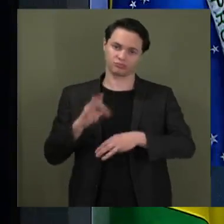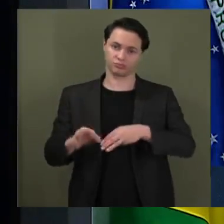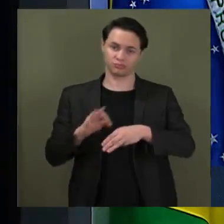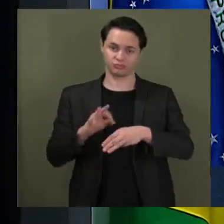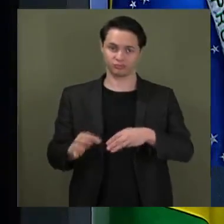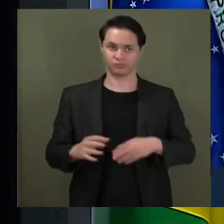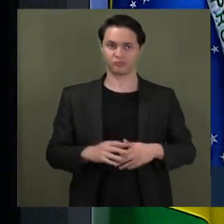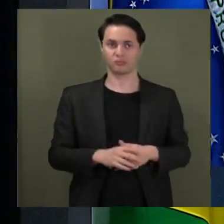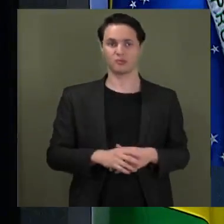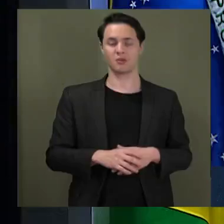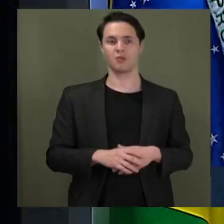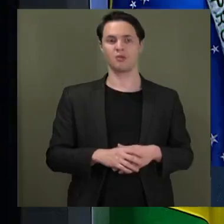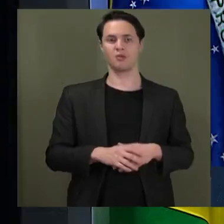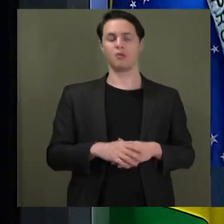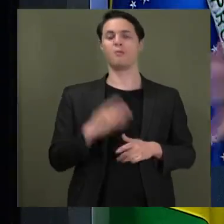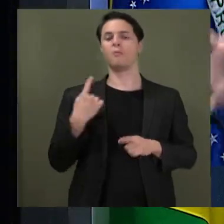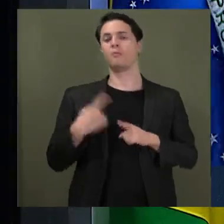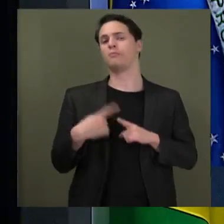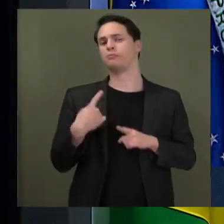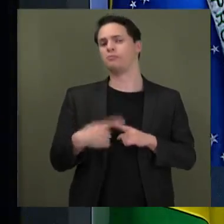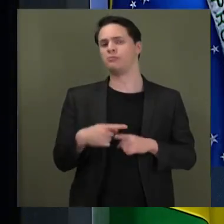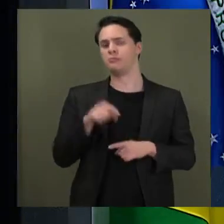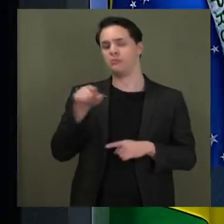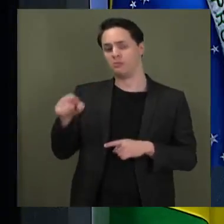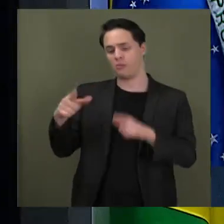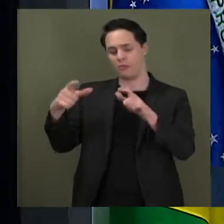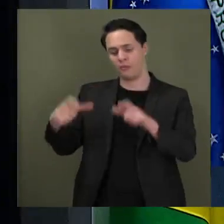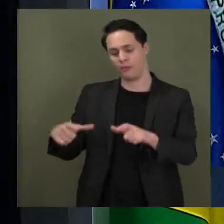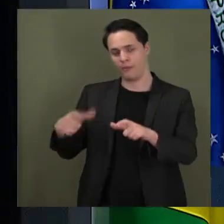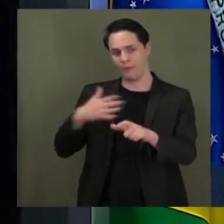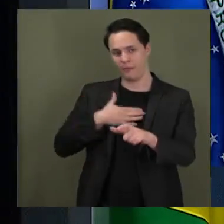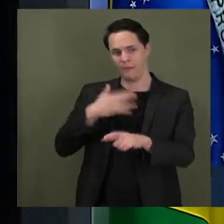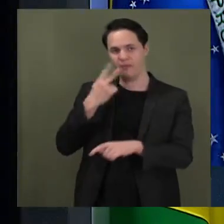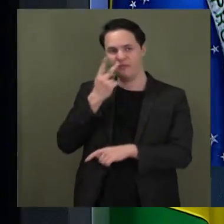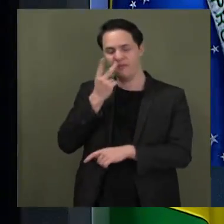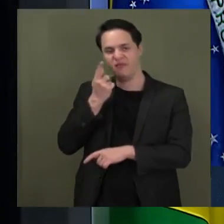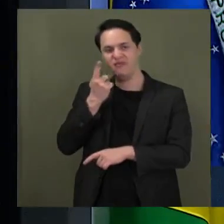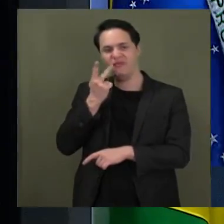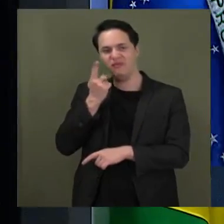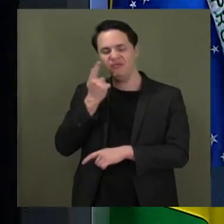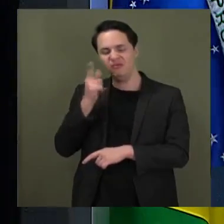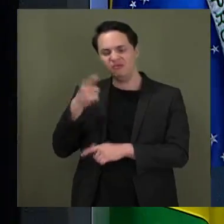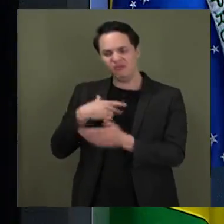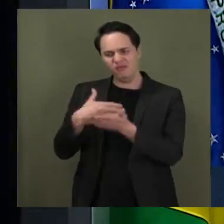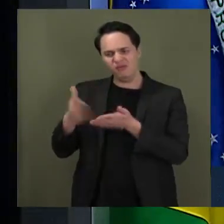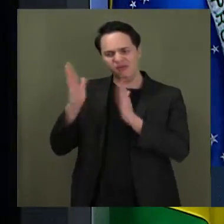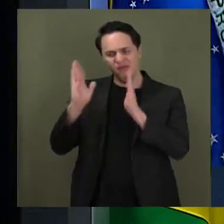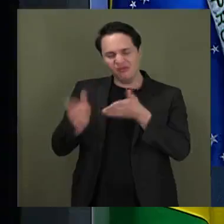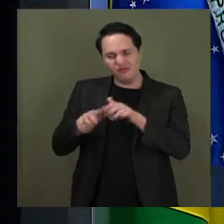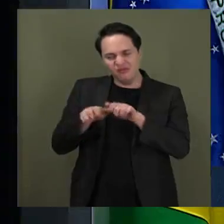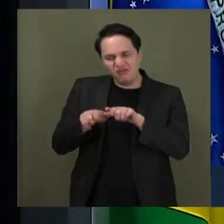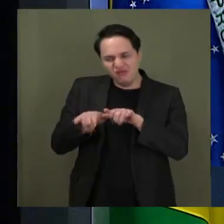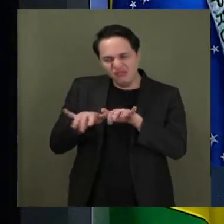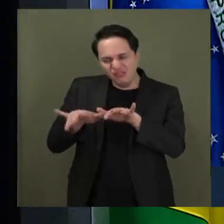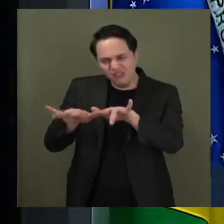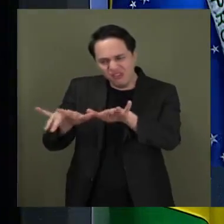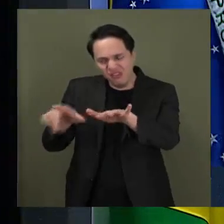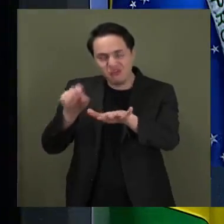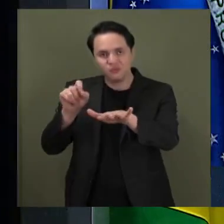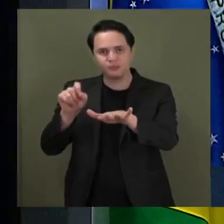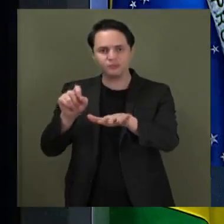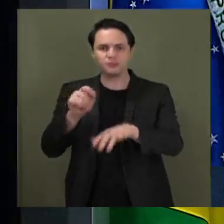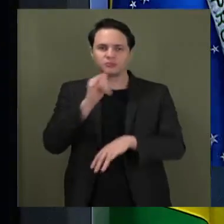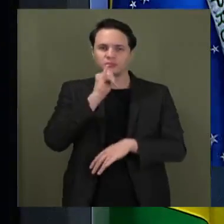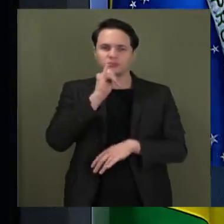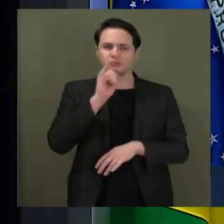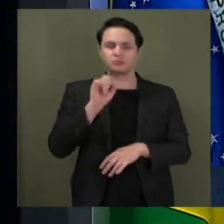Tribunal Federal. Porque lá na minha terra já começa a ser reproduzido também, por